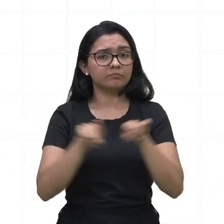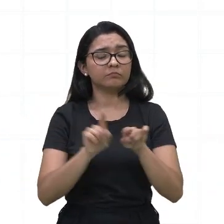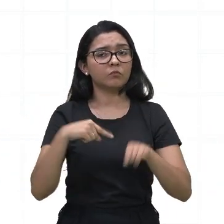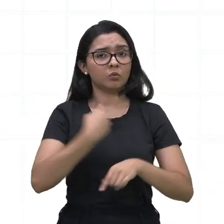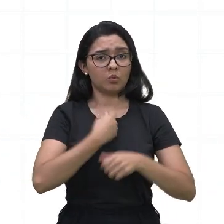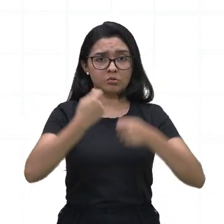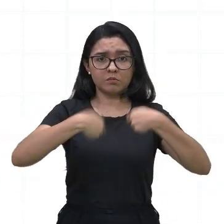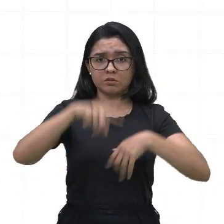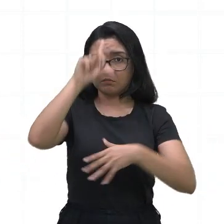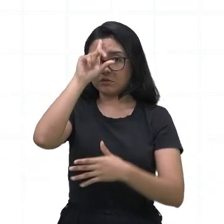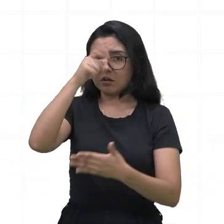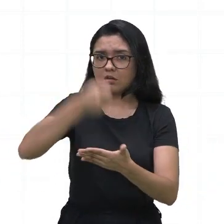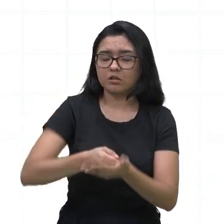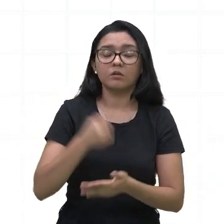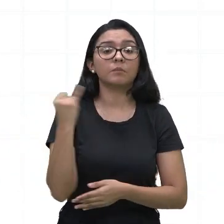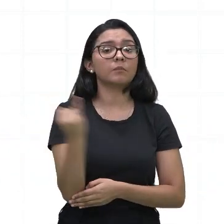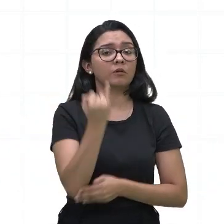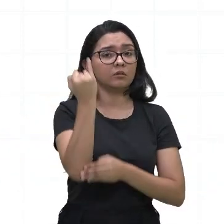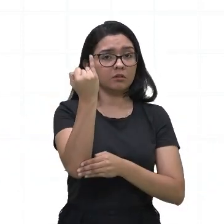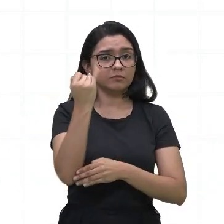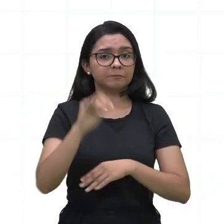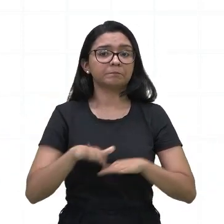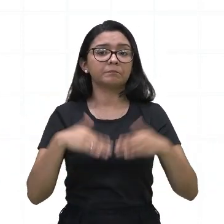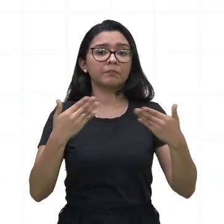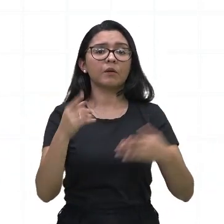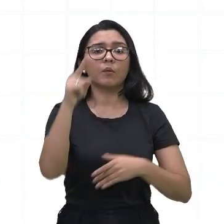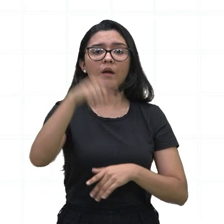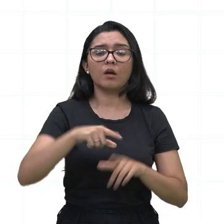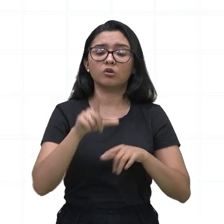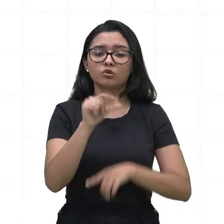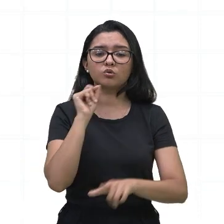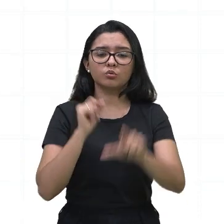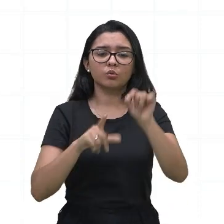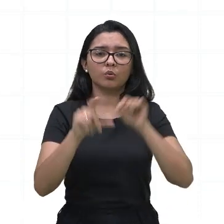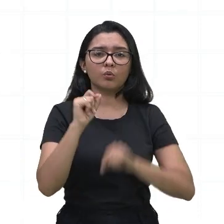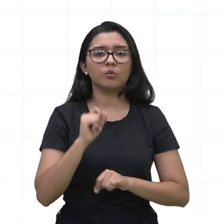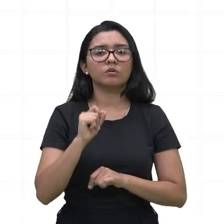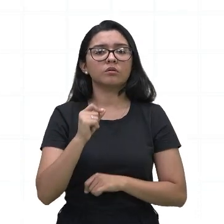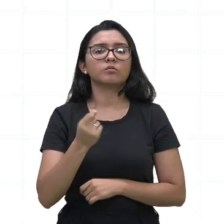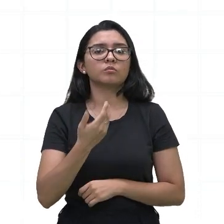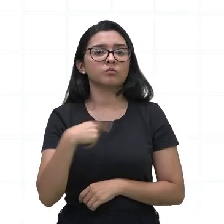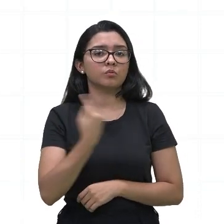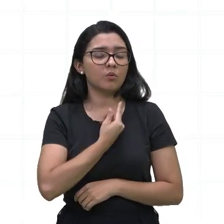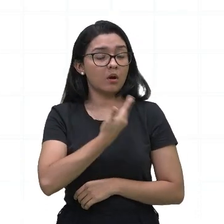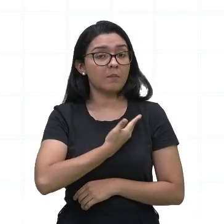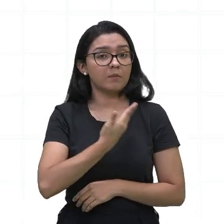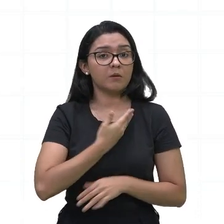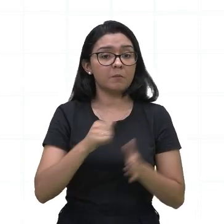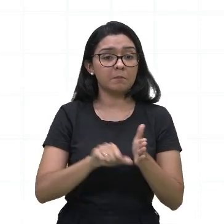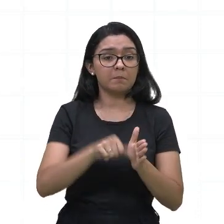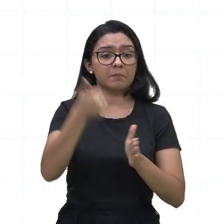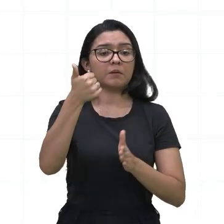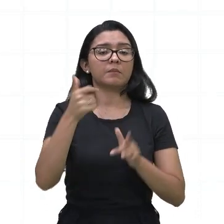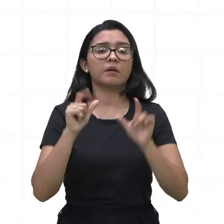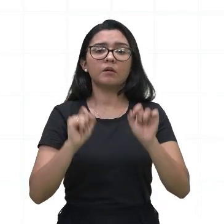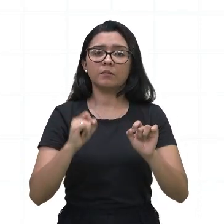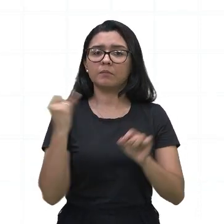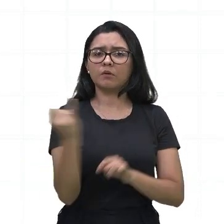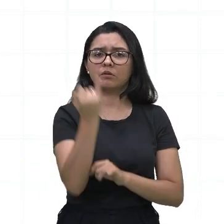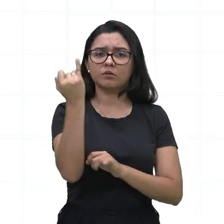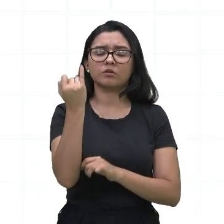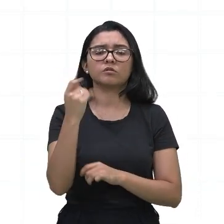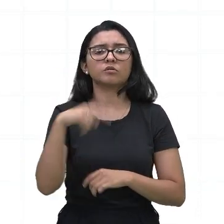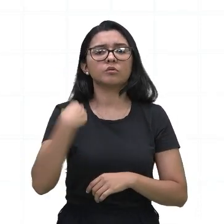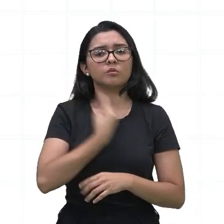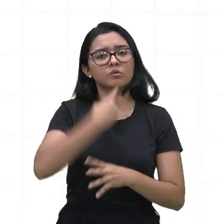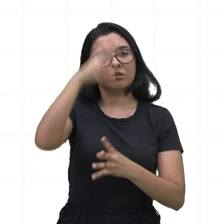tomar decisões importantes. Uma delas é a escolha dos nossos amigos. Primeiramente, é essencial compreender